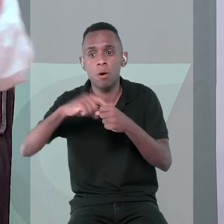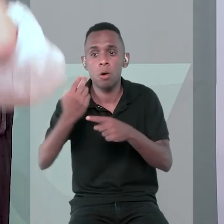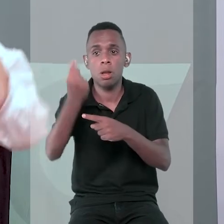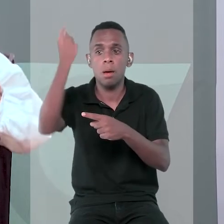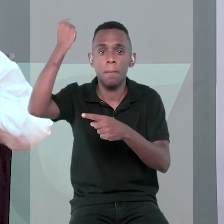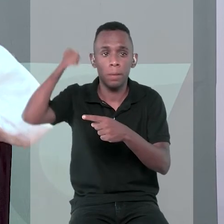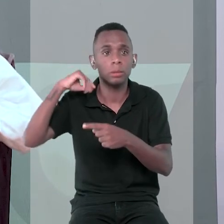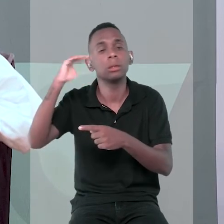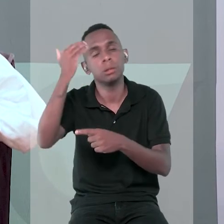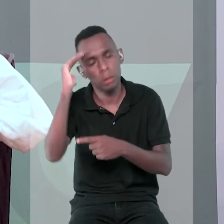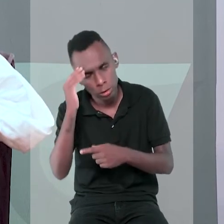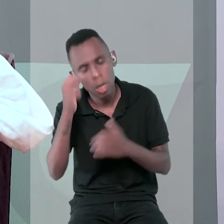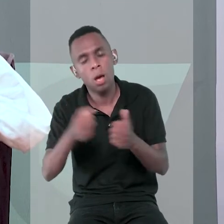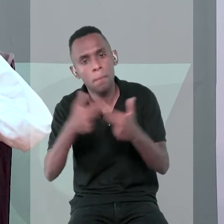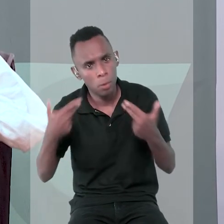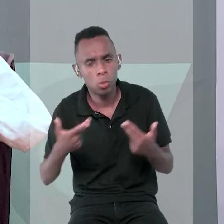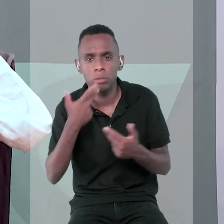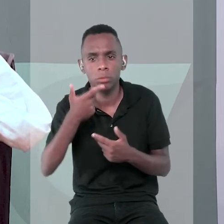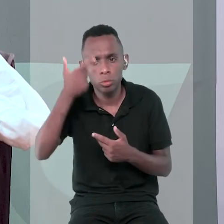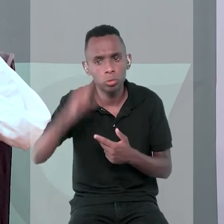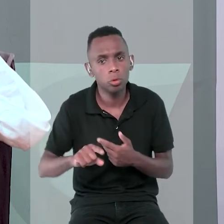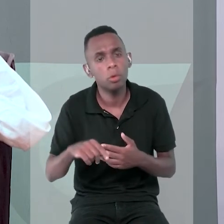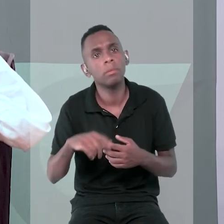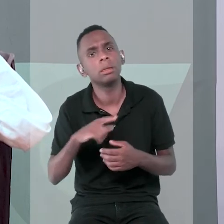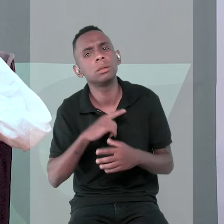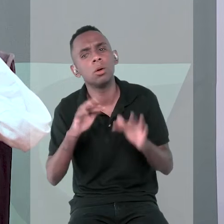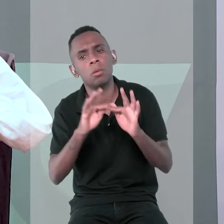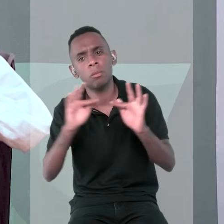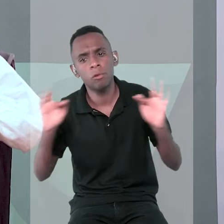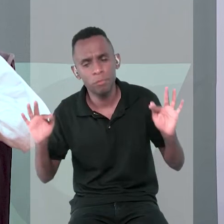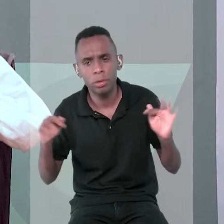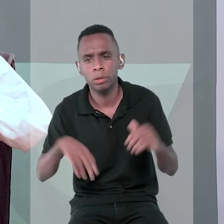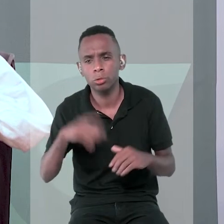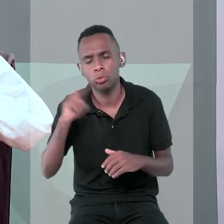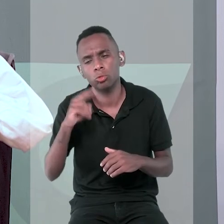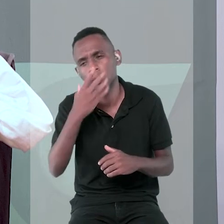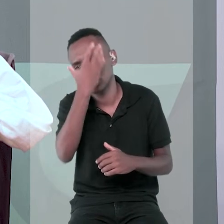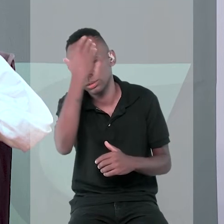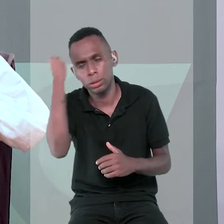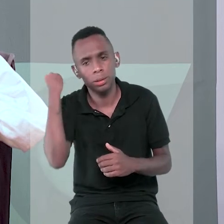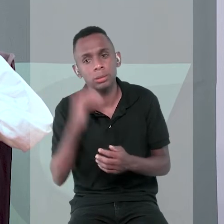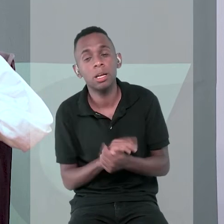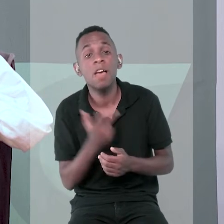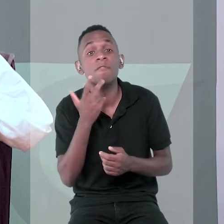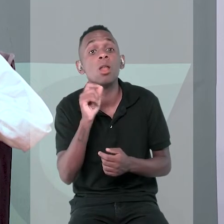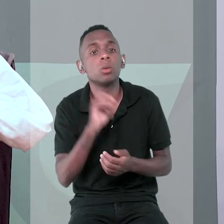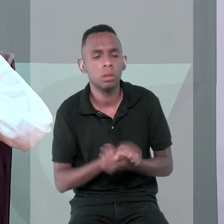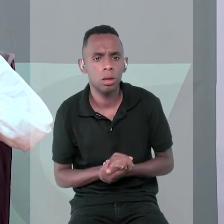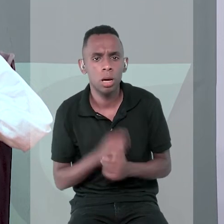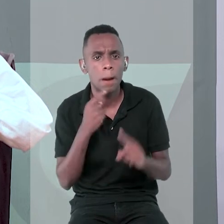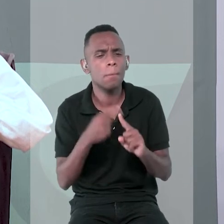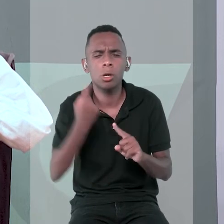para entender alguma coisa que se repete, não é à toa. Tem uma frase que eu nunca esqueci, de um historiador americano, que ele fala assim: